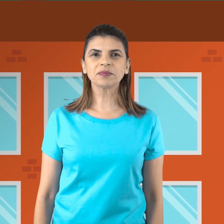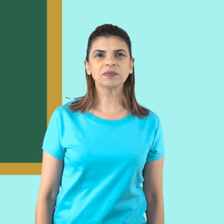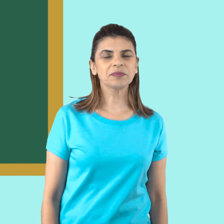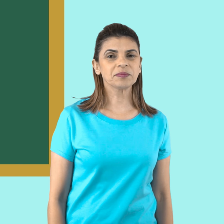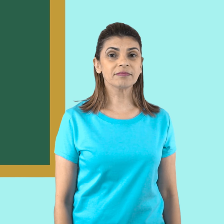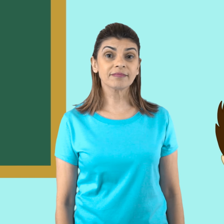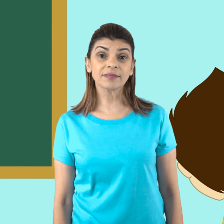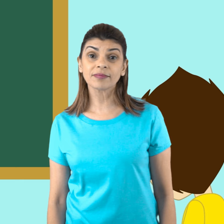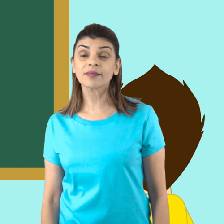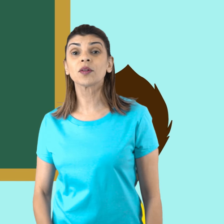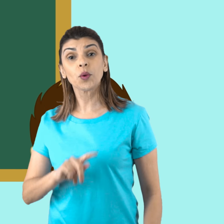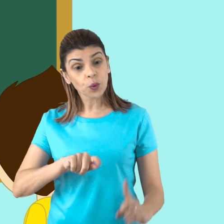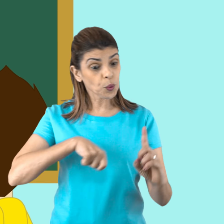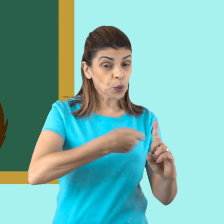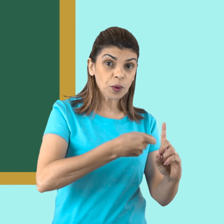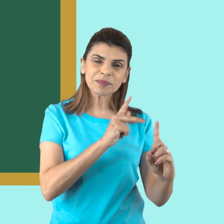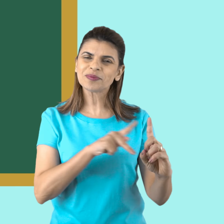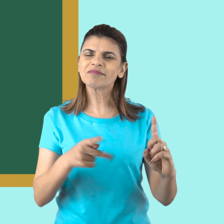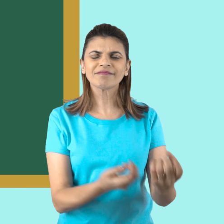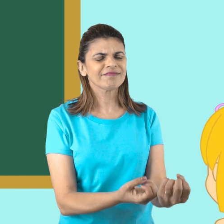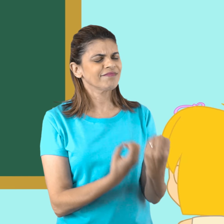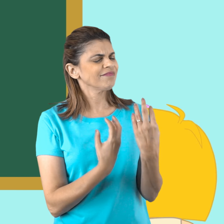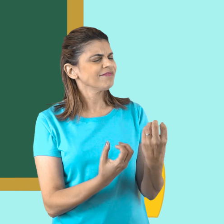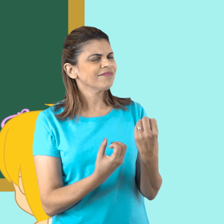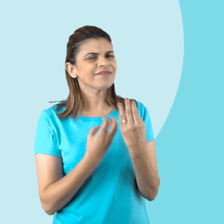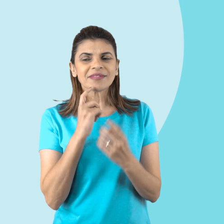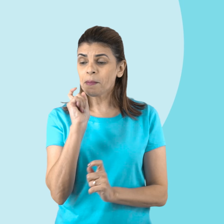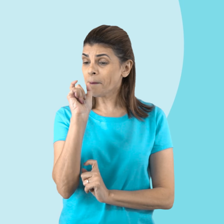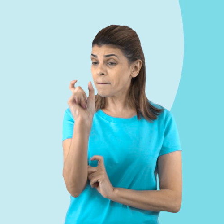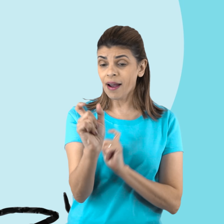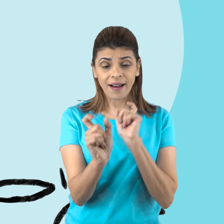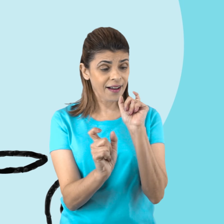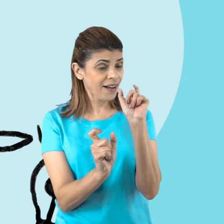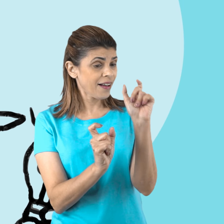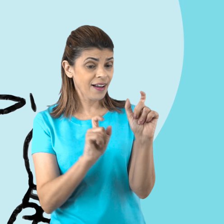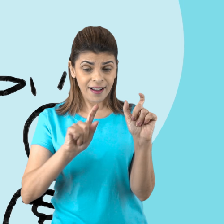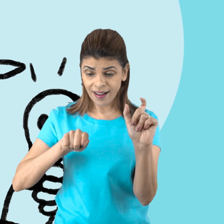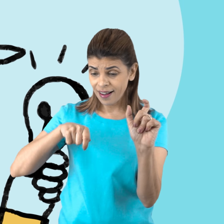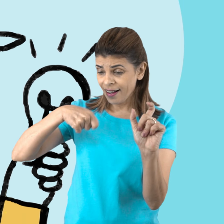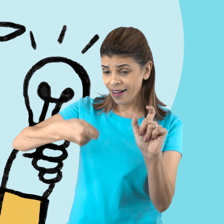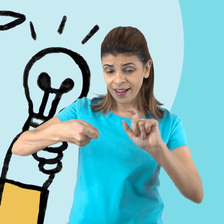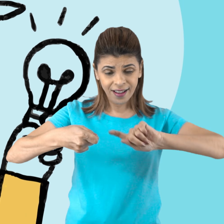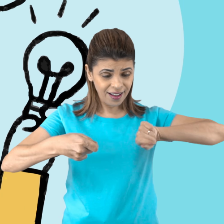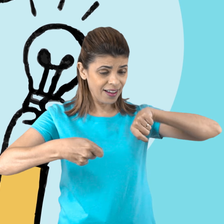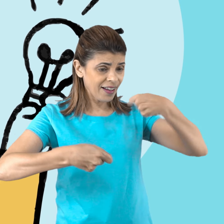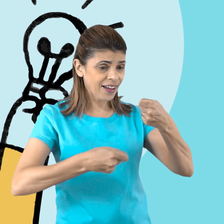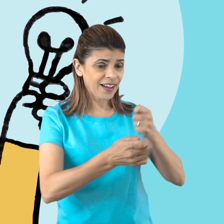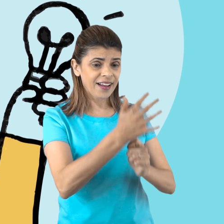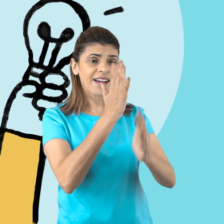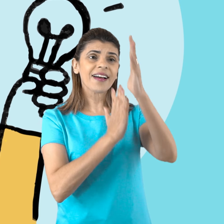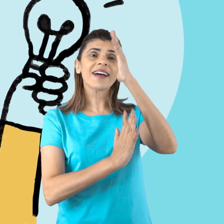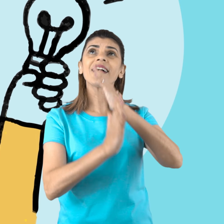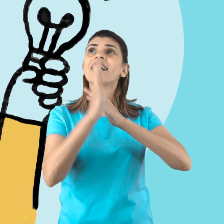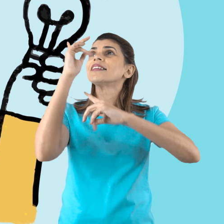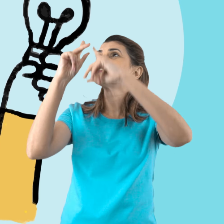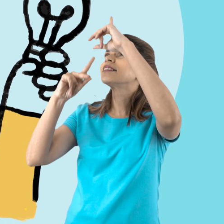alegria com você que eu aprendo todas as palavras e me mostre o sol e